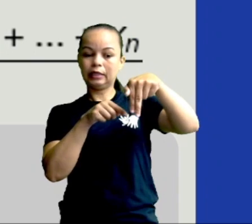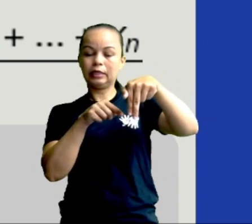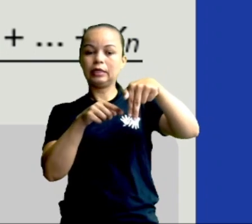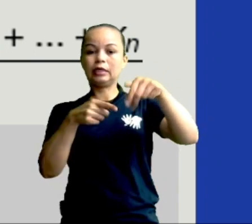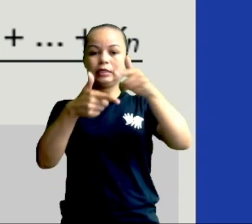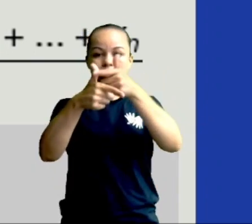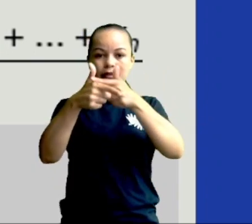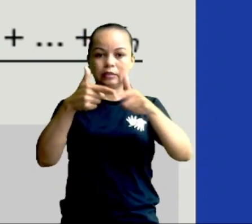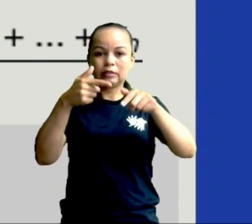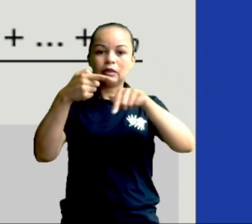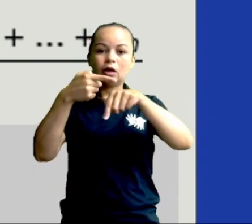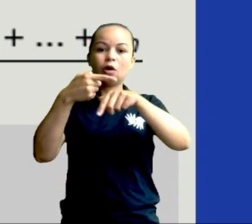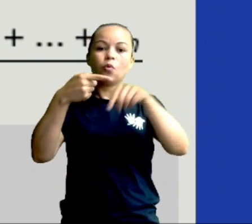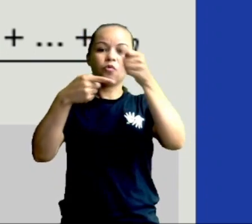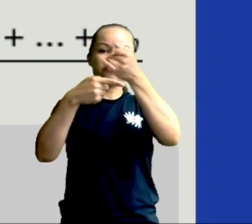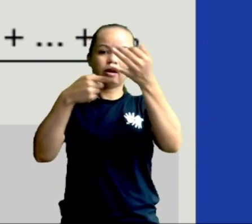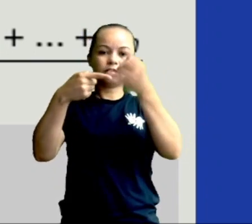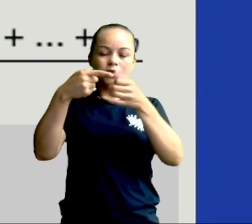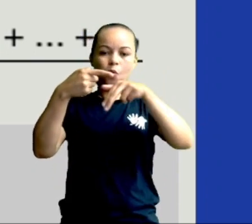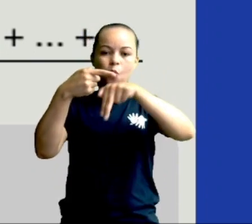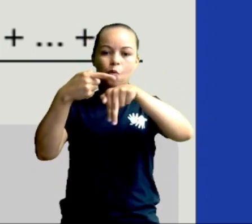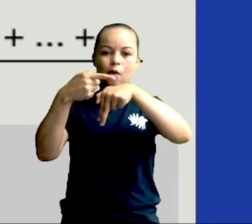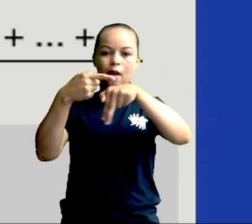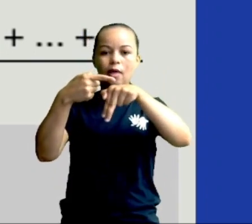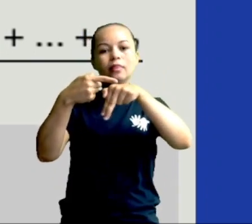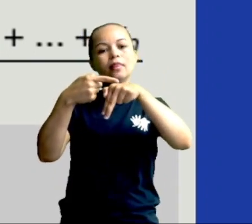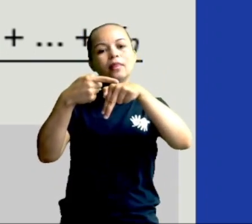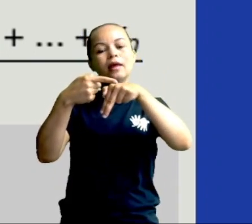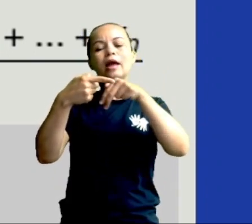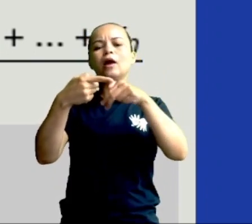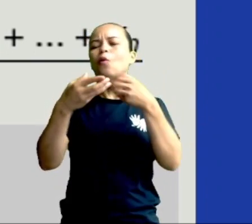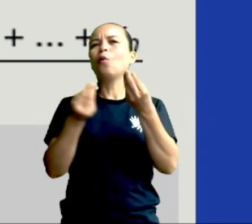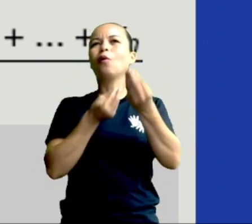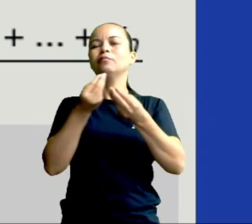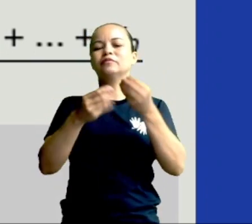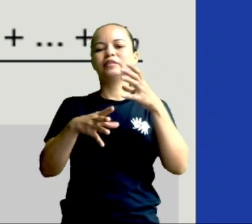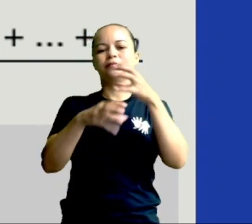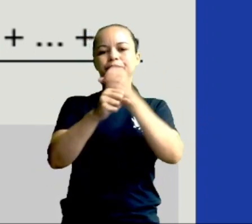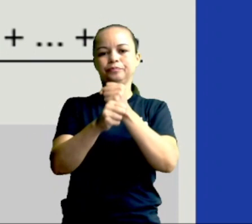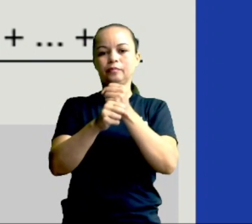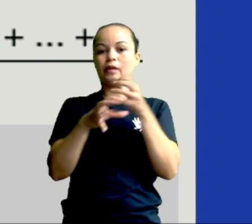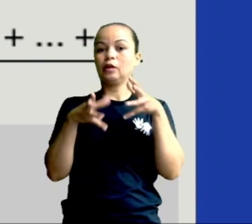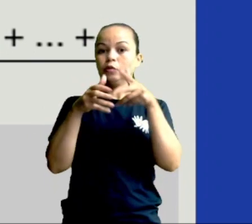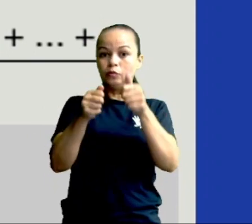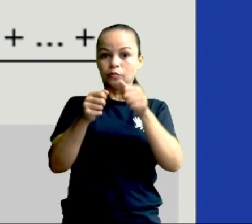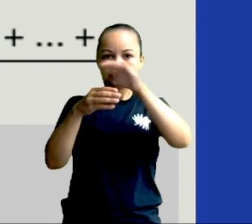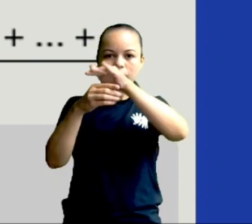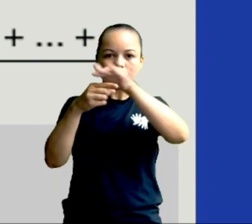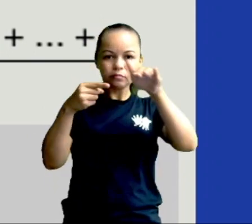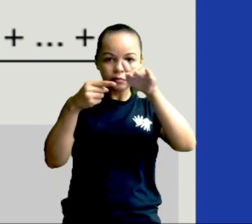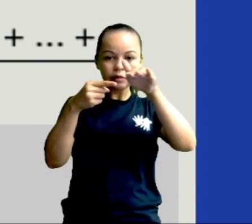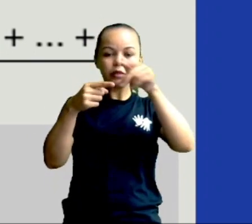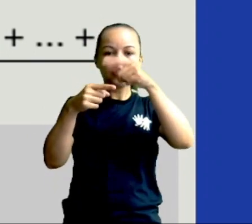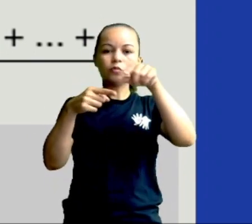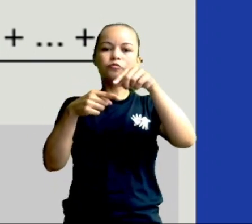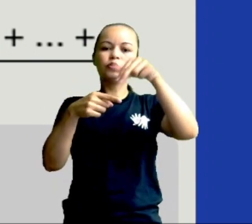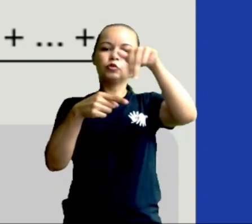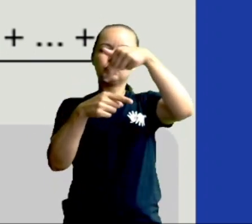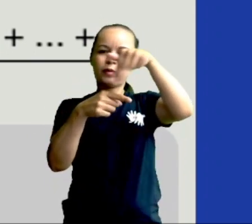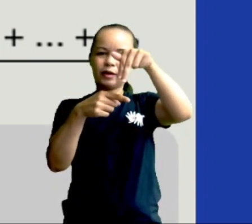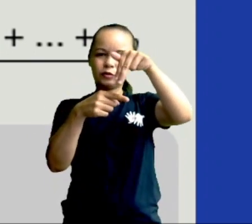traço de fração, esse n, né, que é como se eu estivesse calculando uma fração aí, somo todos, coloco lá como se fosse o